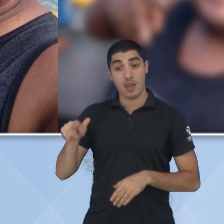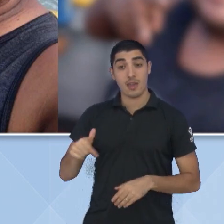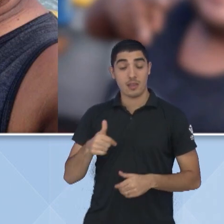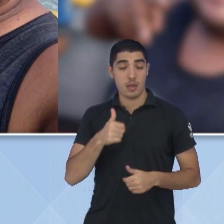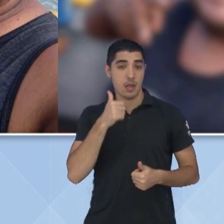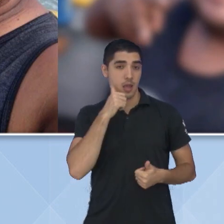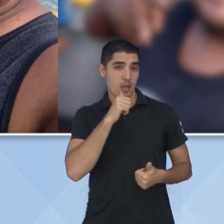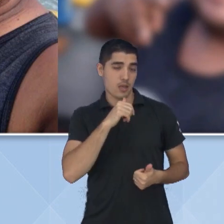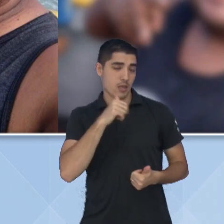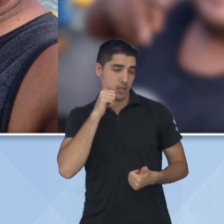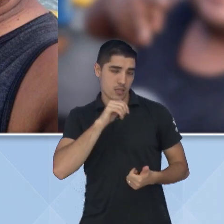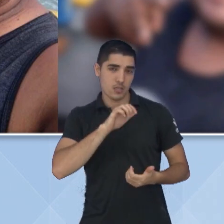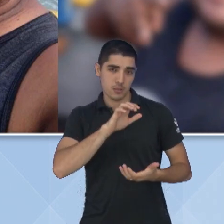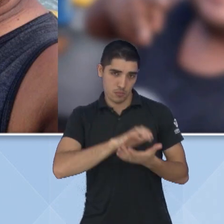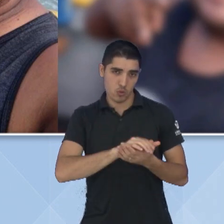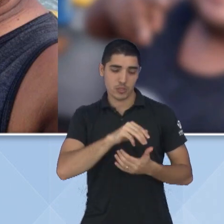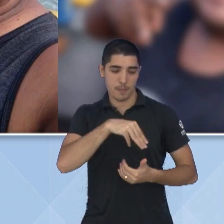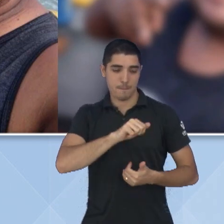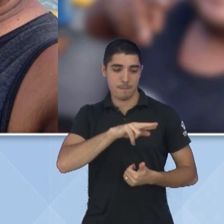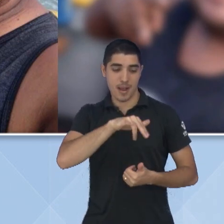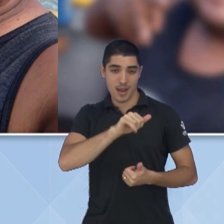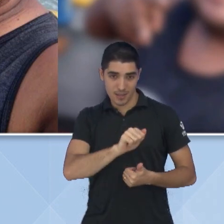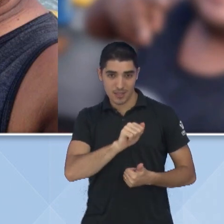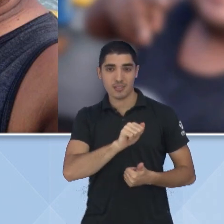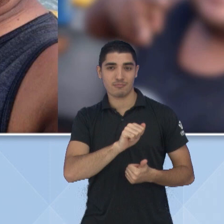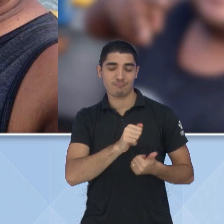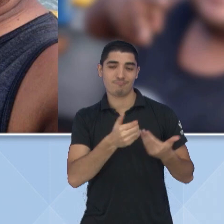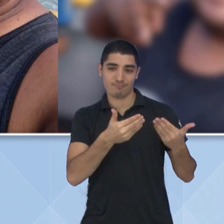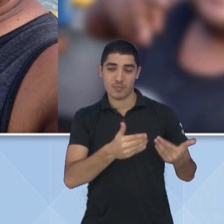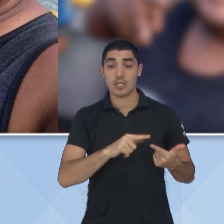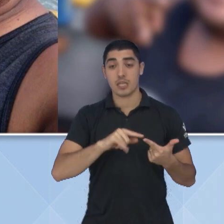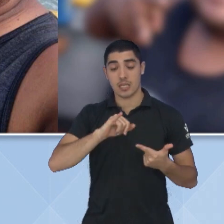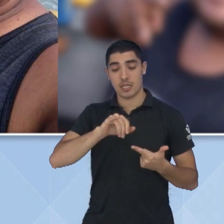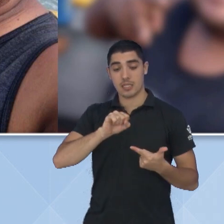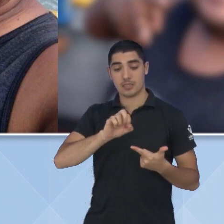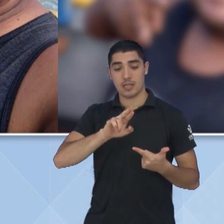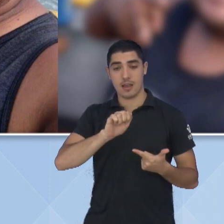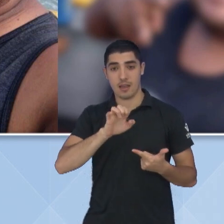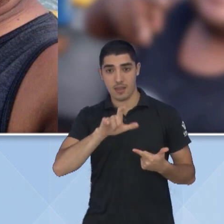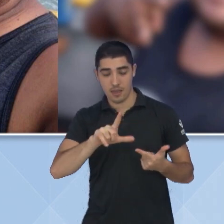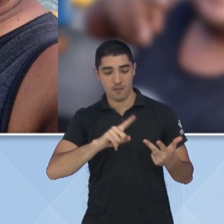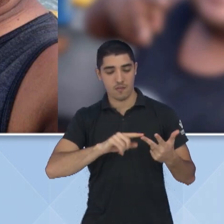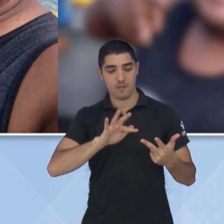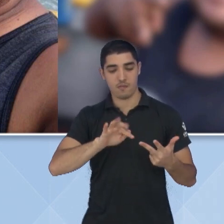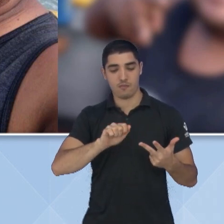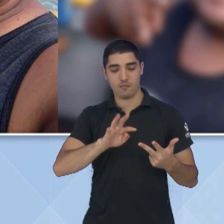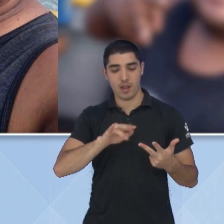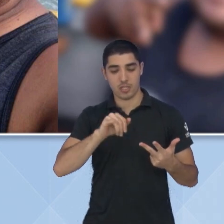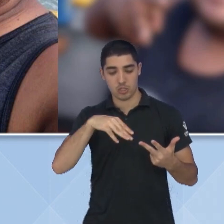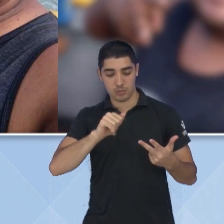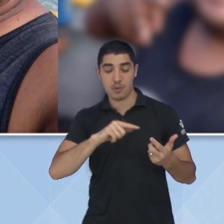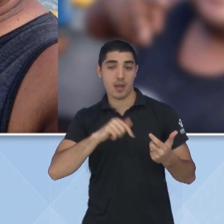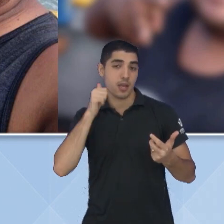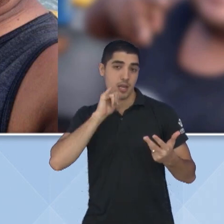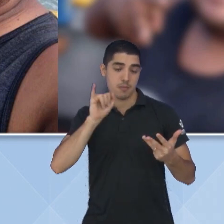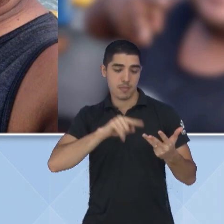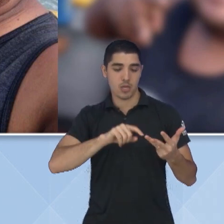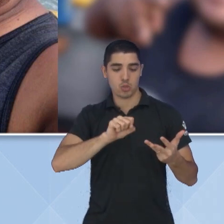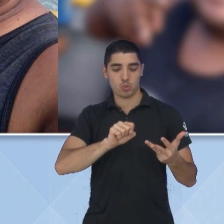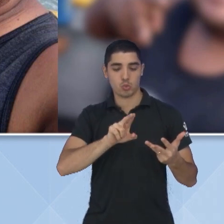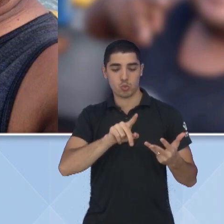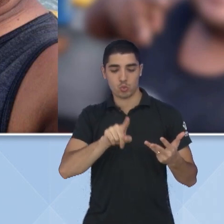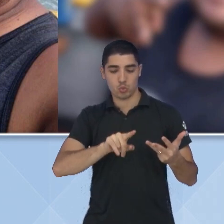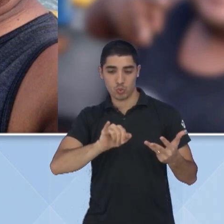esposa, Maria Luísa, e seus dedicados pais, Israel e Fátima, e sua querida irmã Suzy.